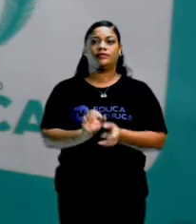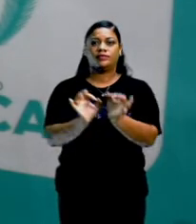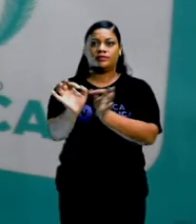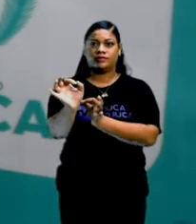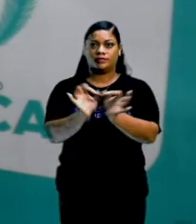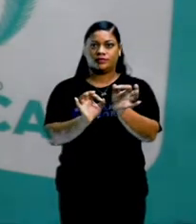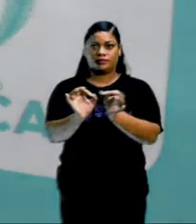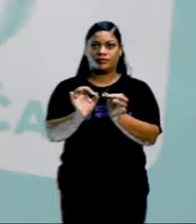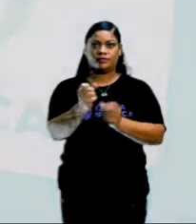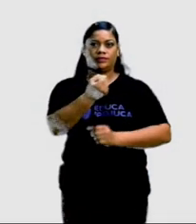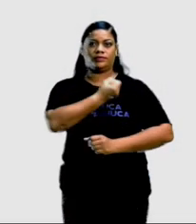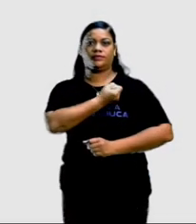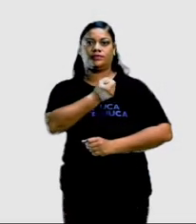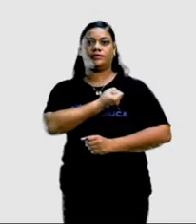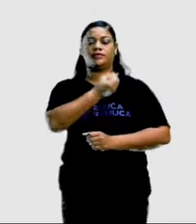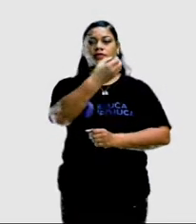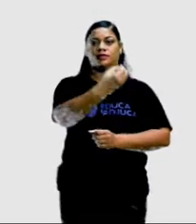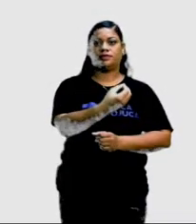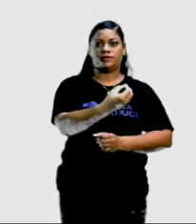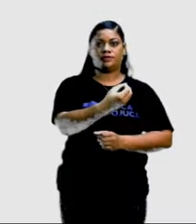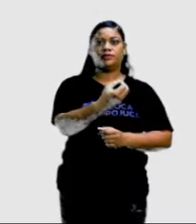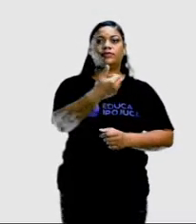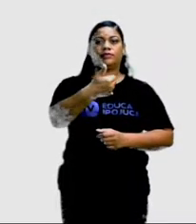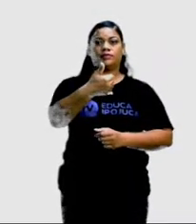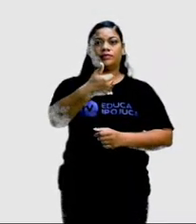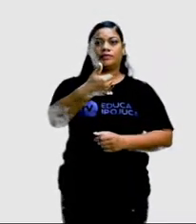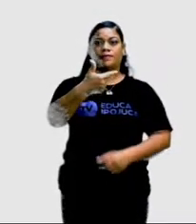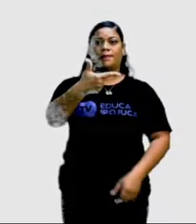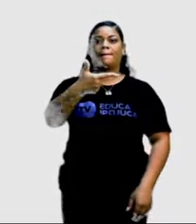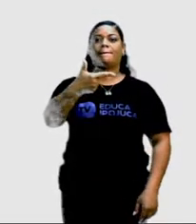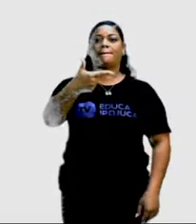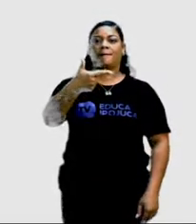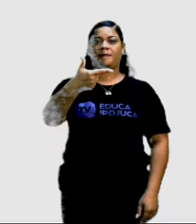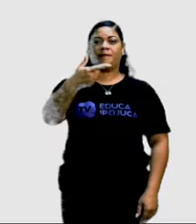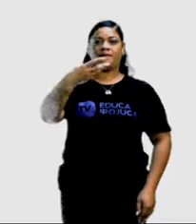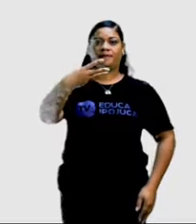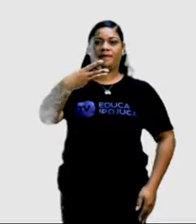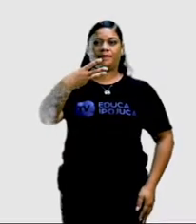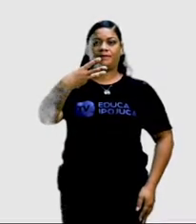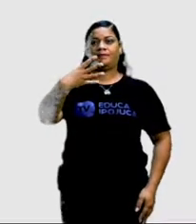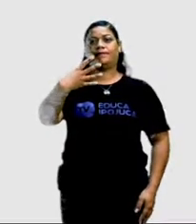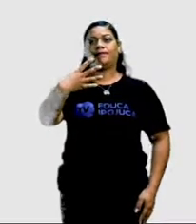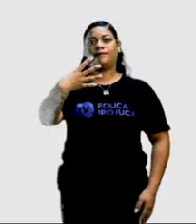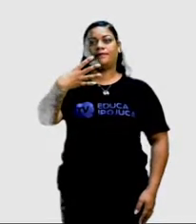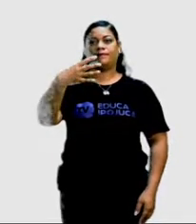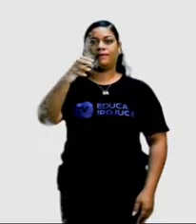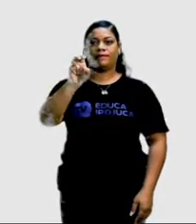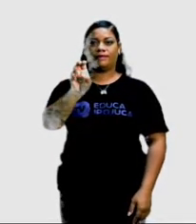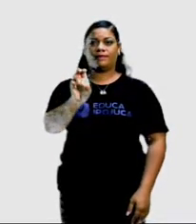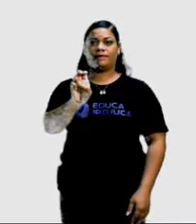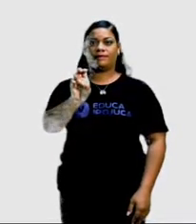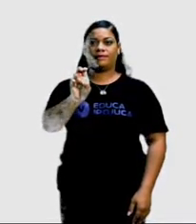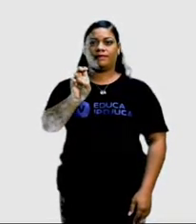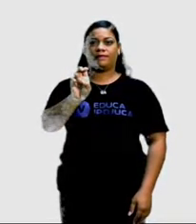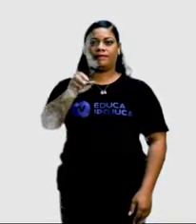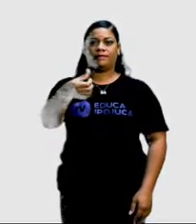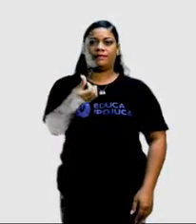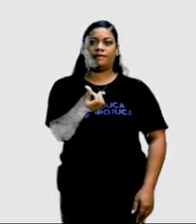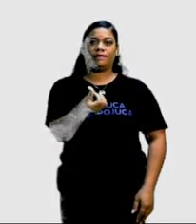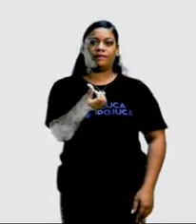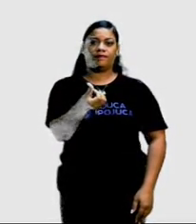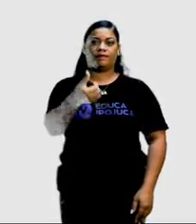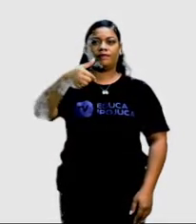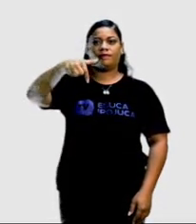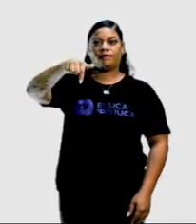Formado pelos algarismos 0, 1, 2, 3, 4, 5,